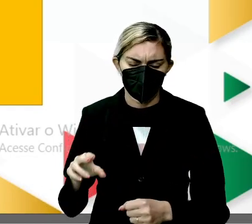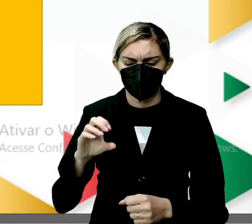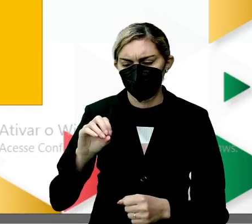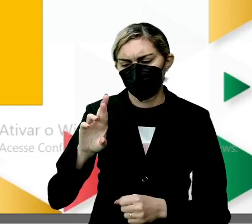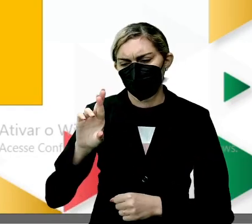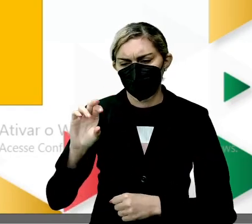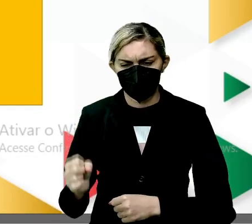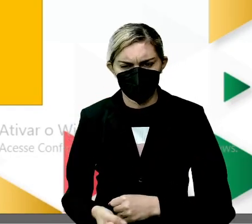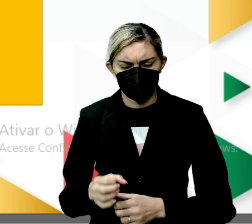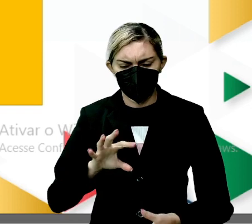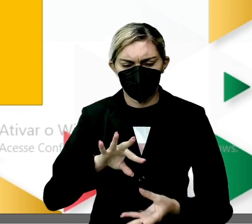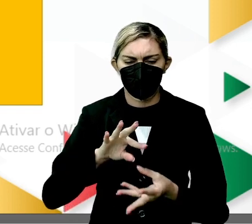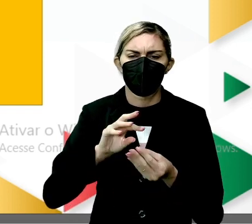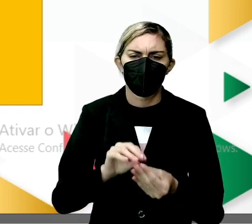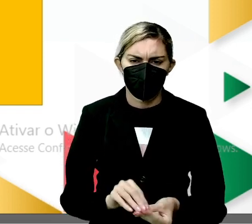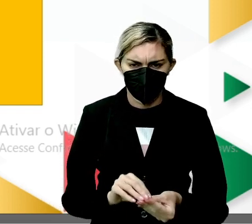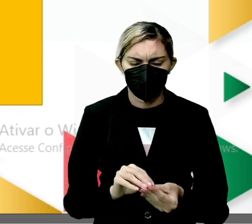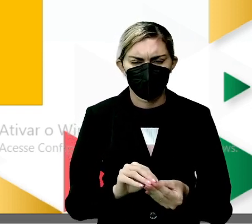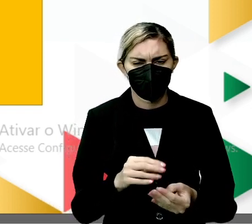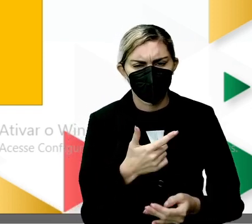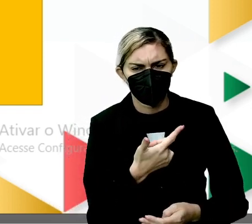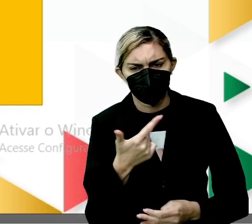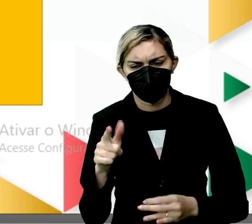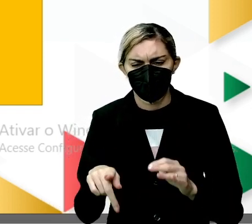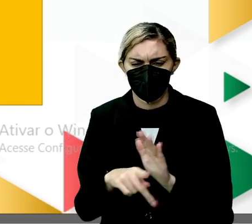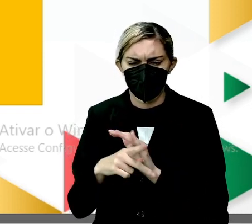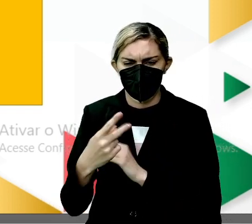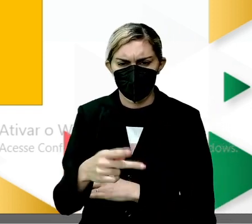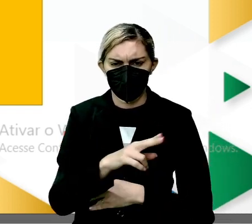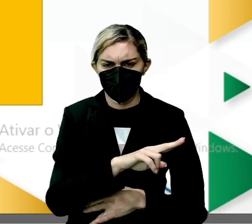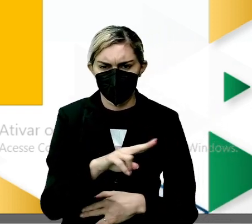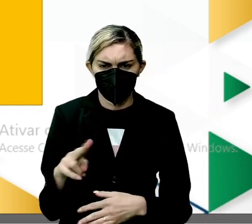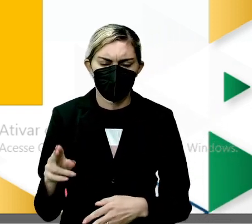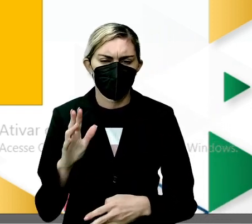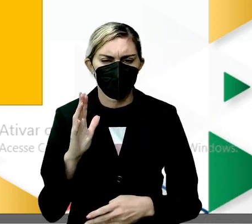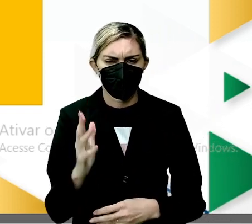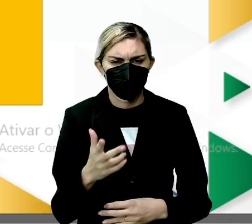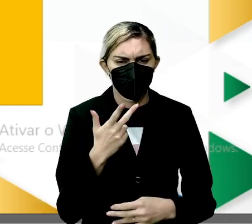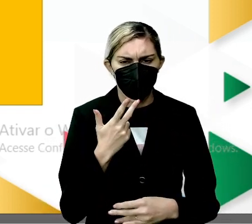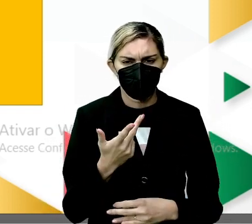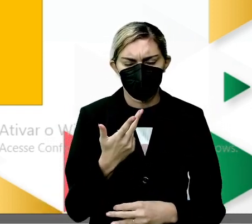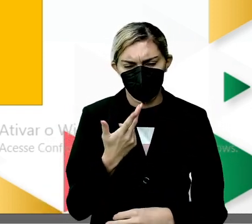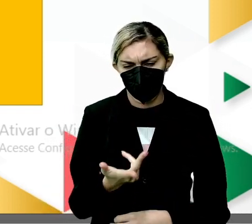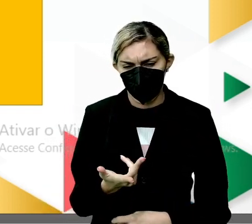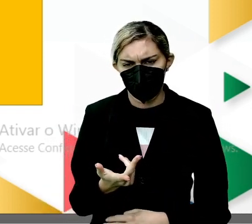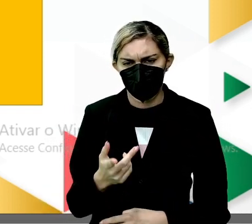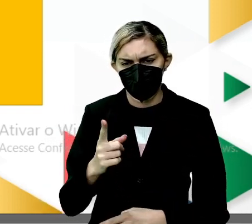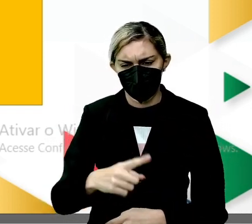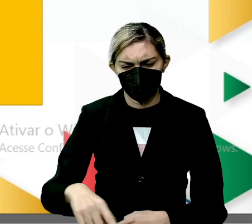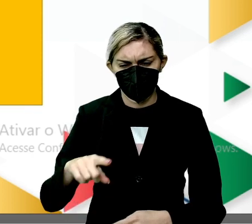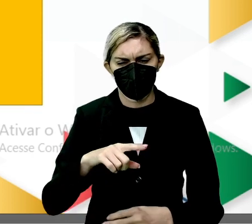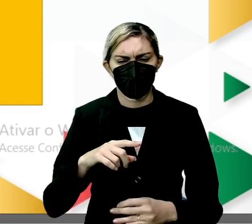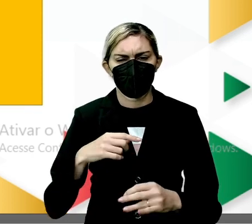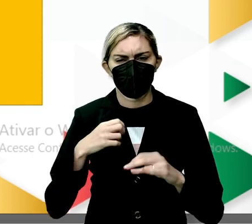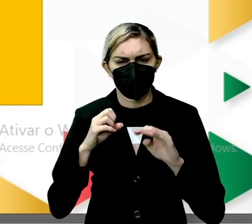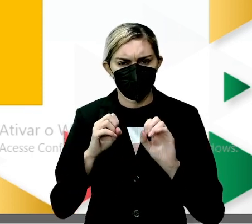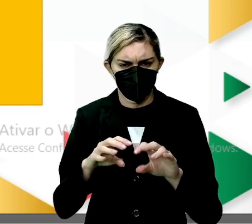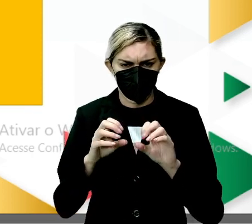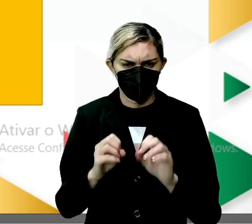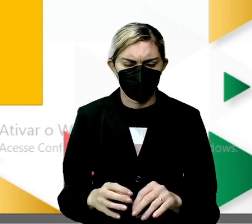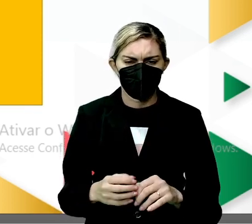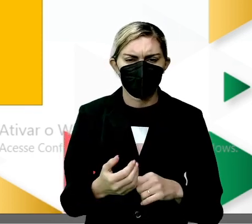obras complementares. O próprio nome já diz que complementam certo? Justamente a doutrina de